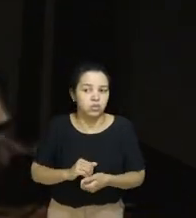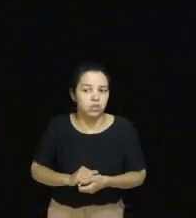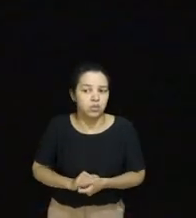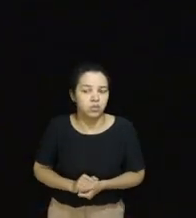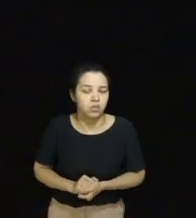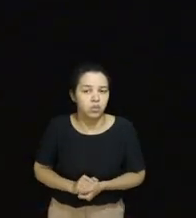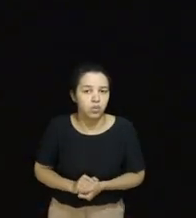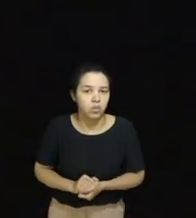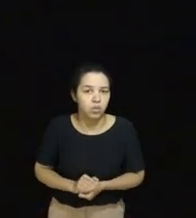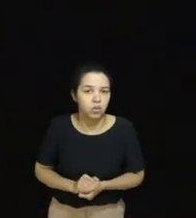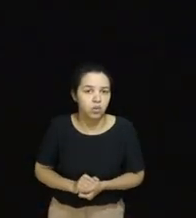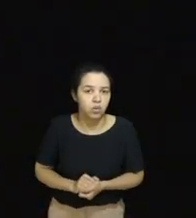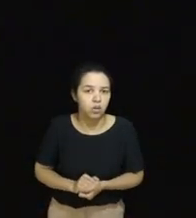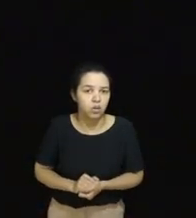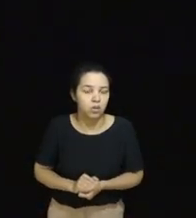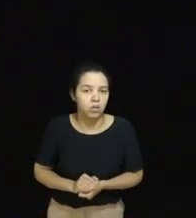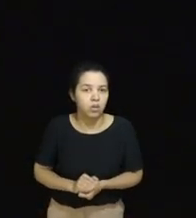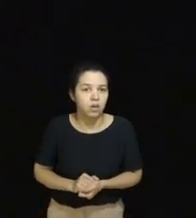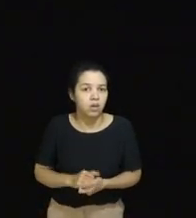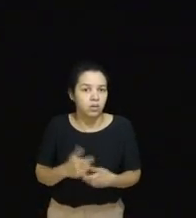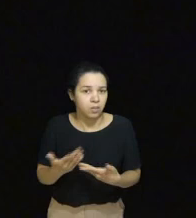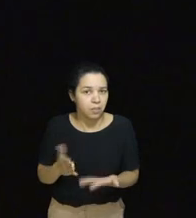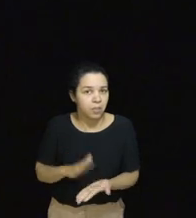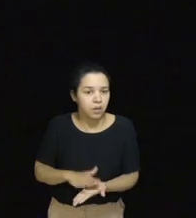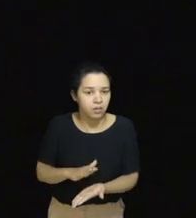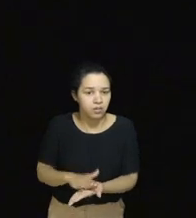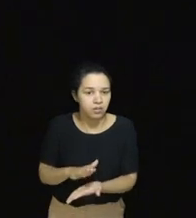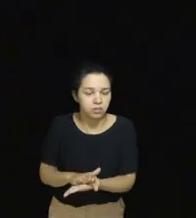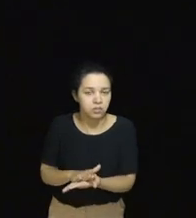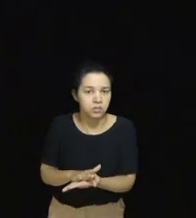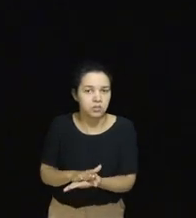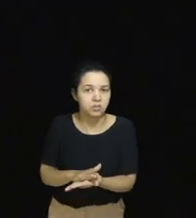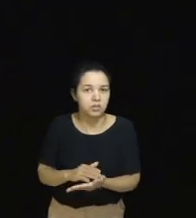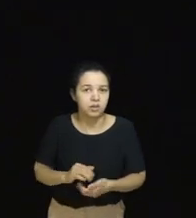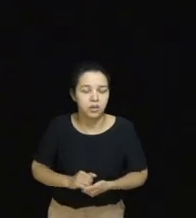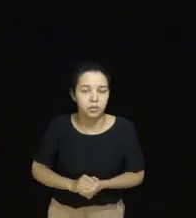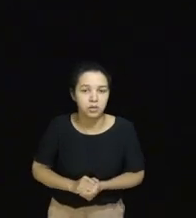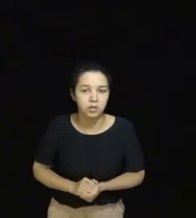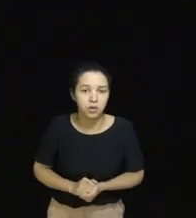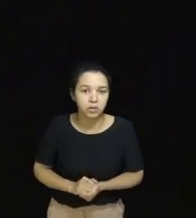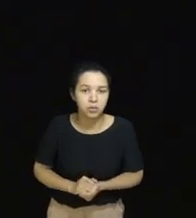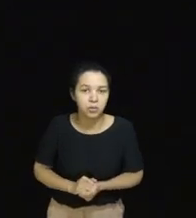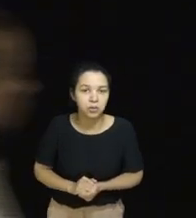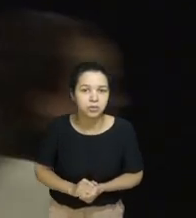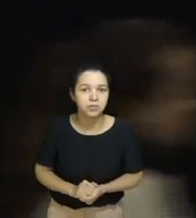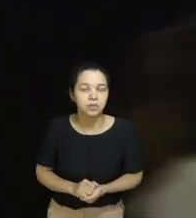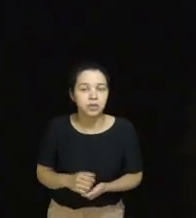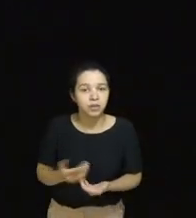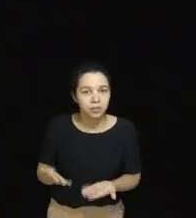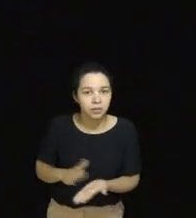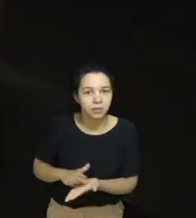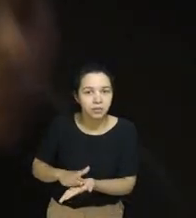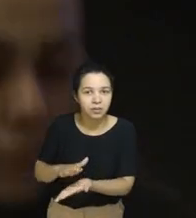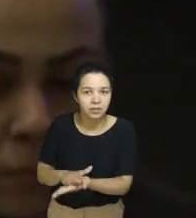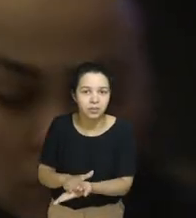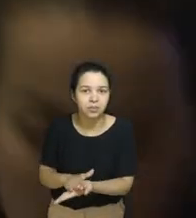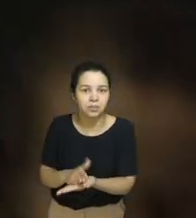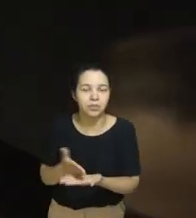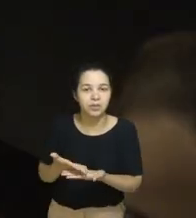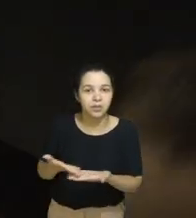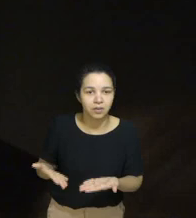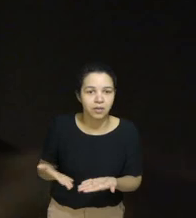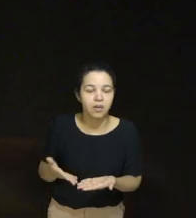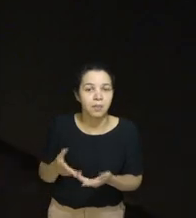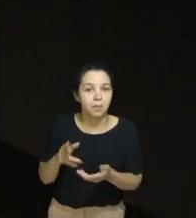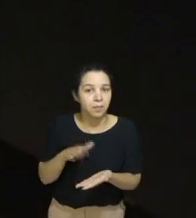Ah, isso, o Cedra está ali. Ó, parabéns, o Cedra. O Cedra vai ser um companheiro da gente para poder estar pensando sobre isso. Eu gostei muito do que tu